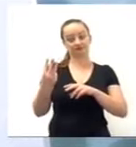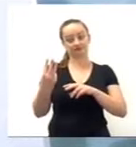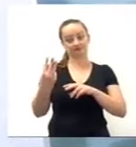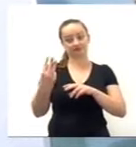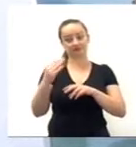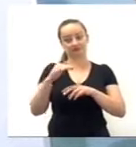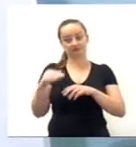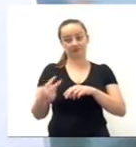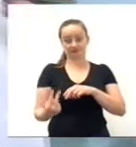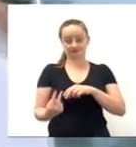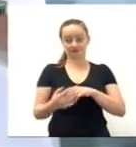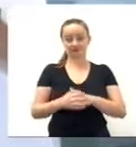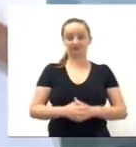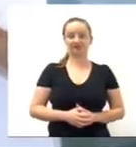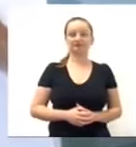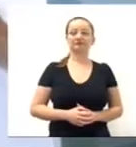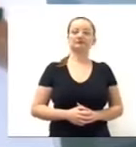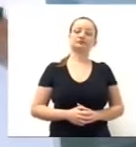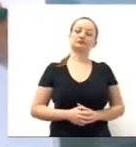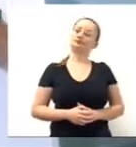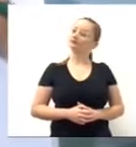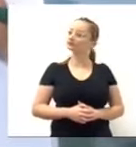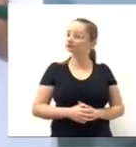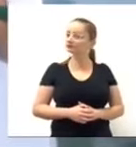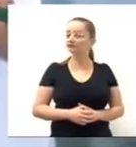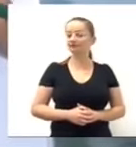2. Cosseno